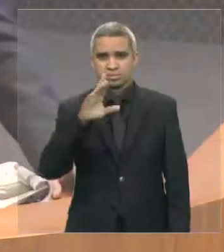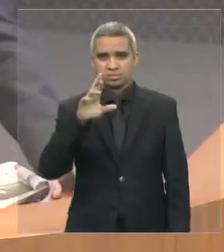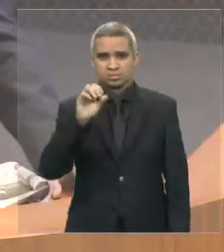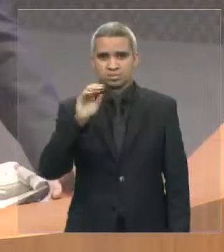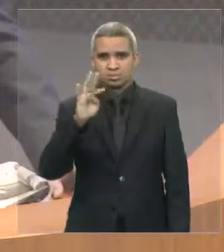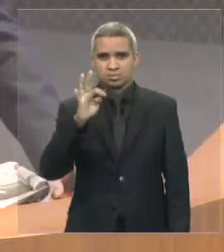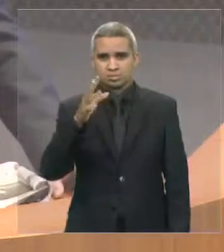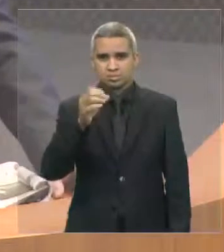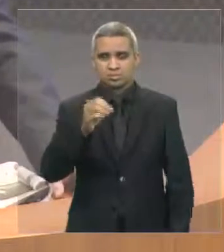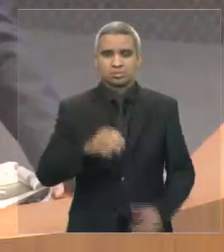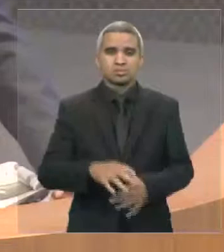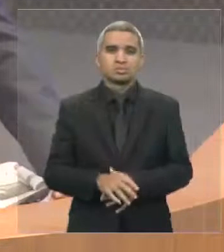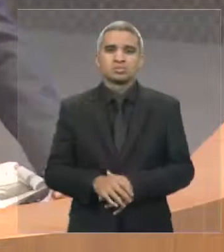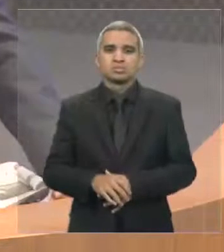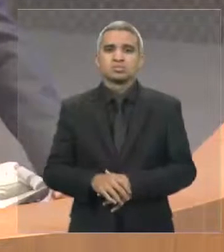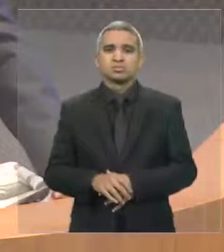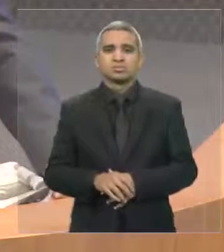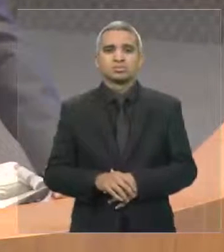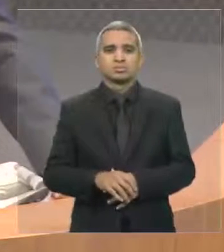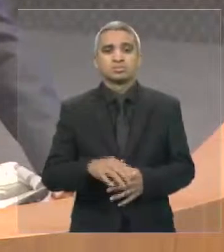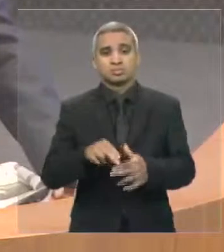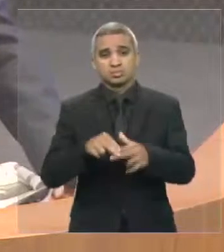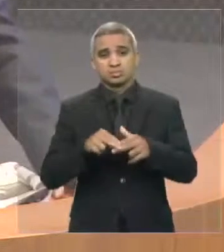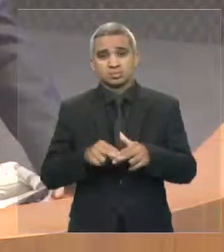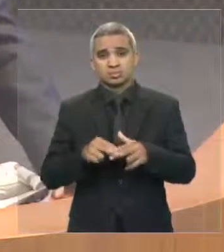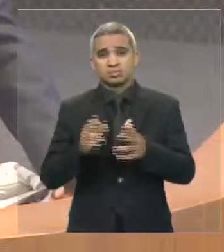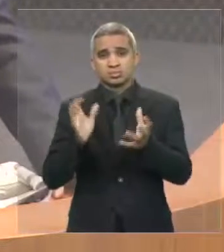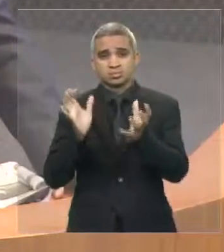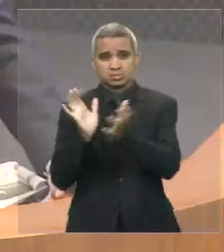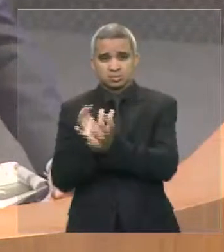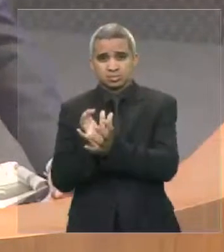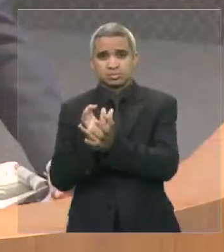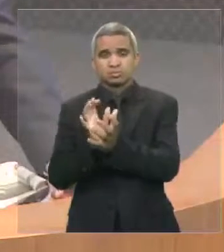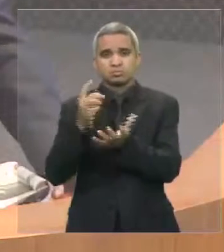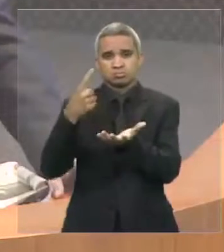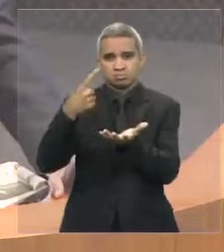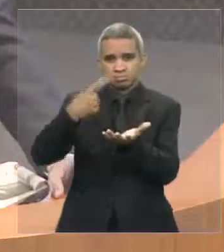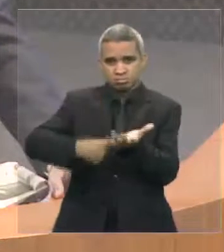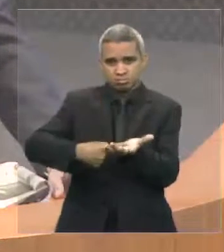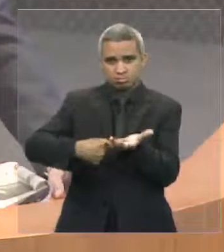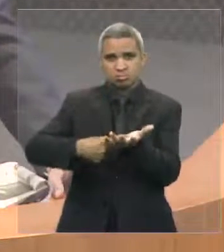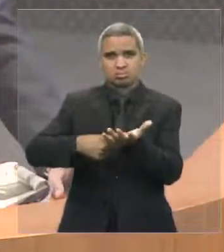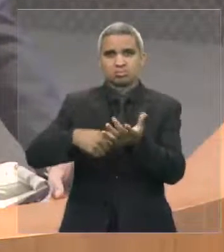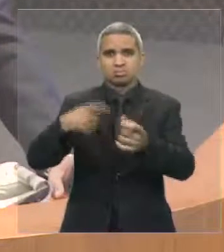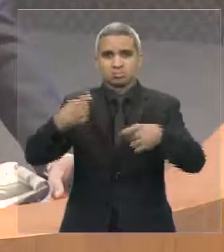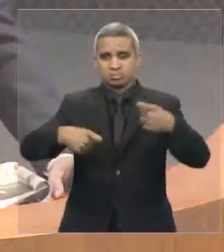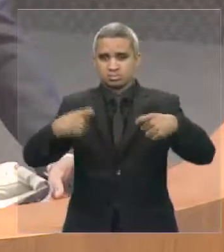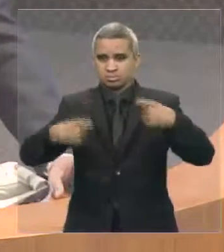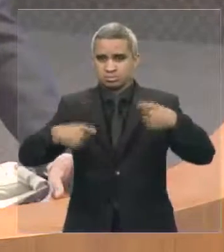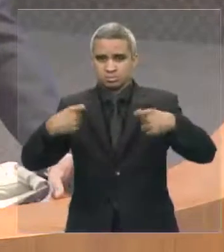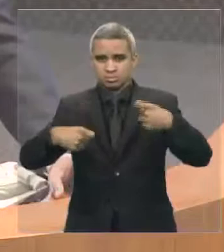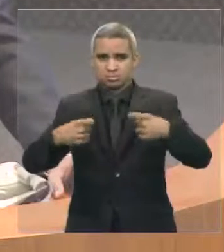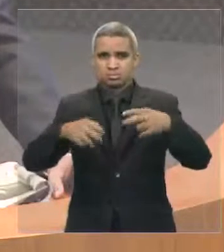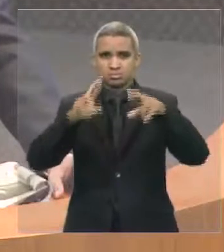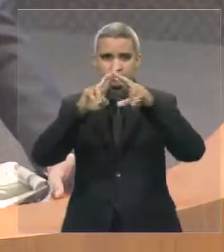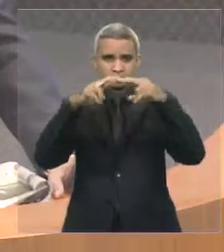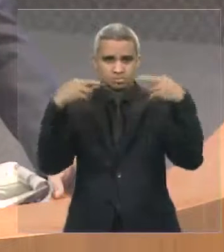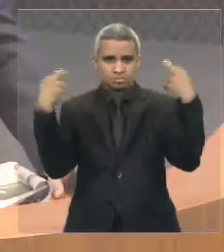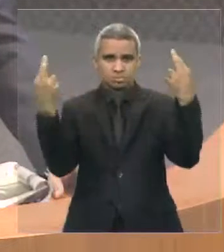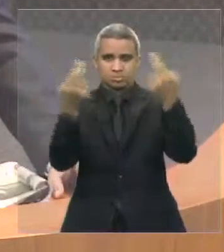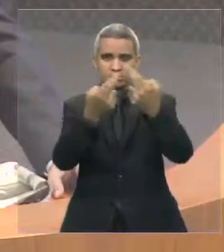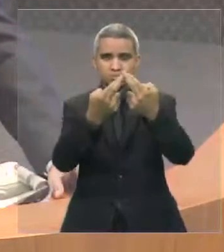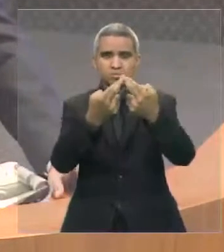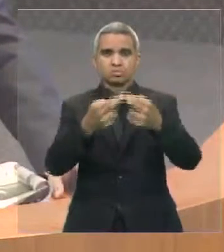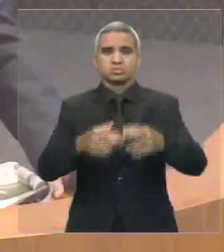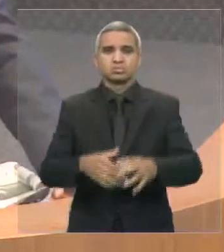marcou um debate entre os pré-candidatos, porque a direção quer dar um encaminhamento em relação a essa questão das eleições na capital.